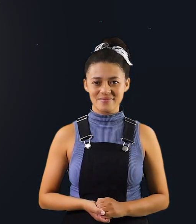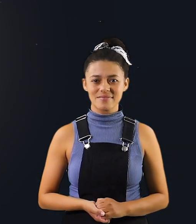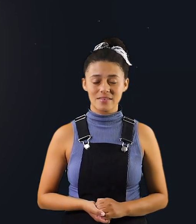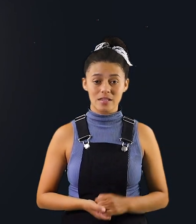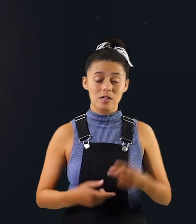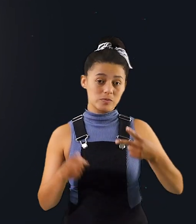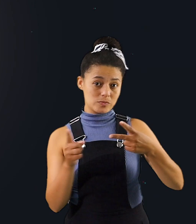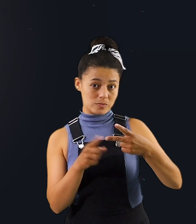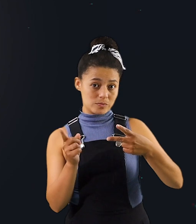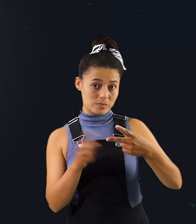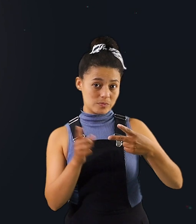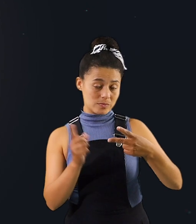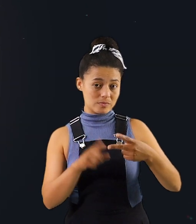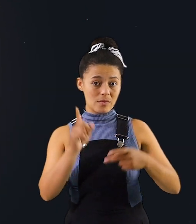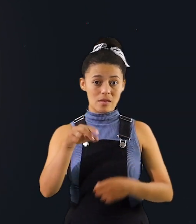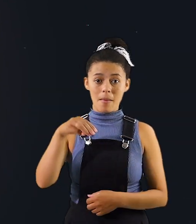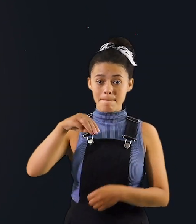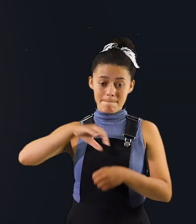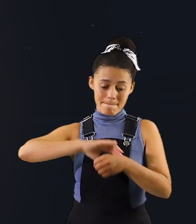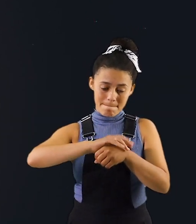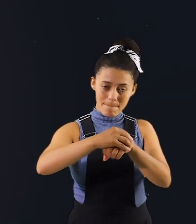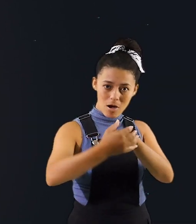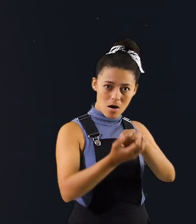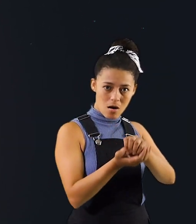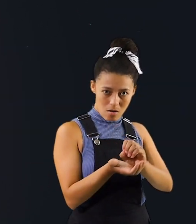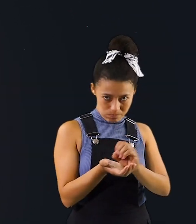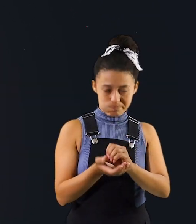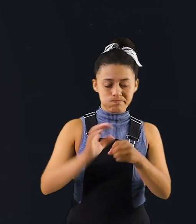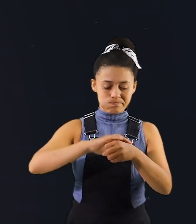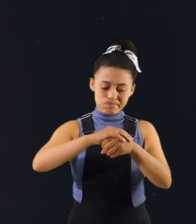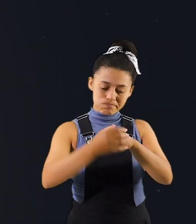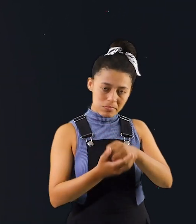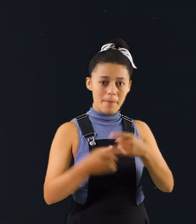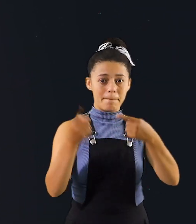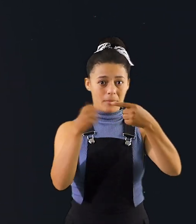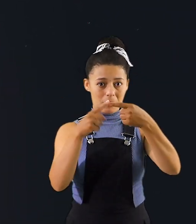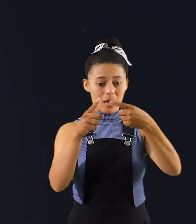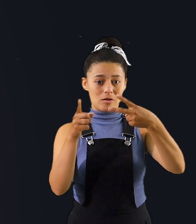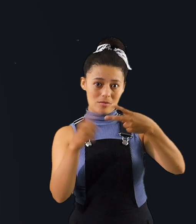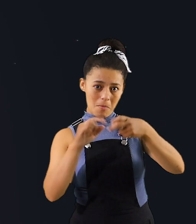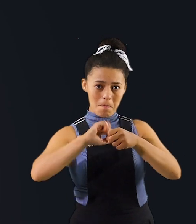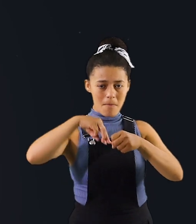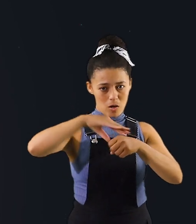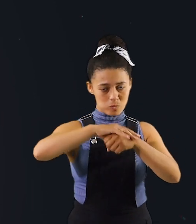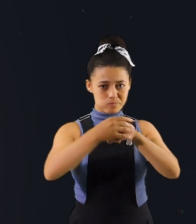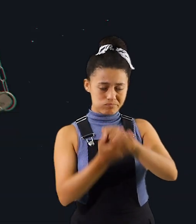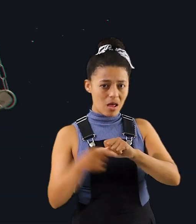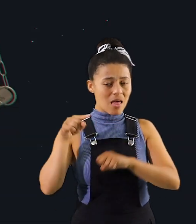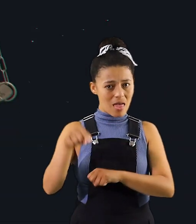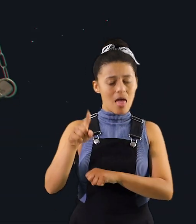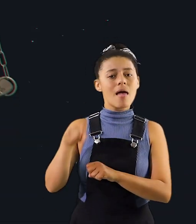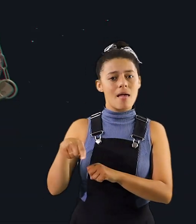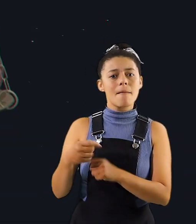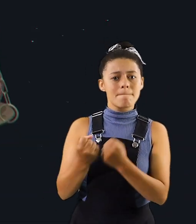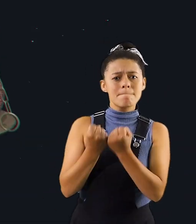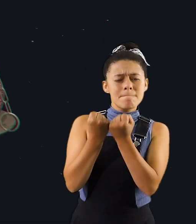A segunda camada da Terra é o manto. E fica sob a crosta terrestre. Essa camada